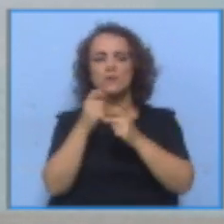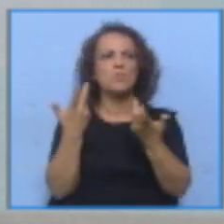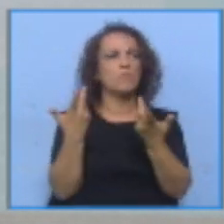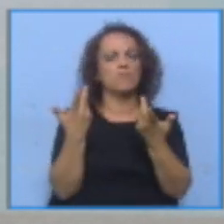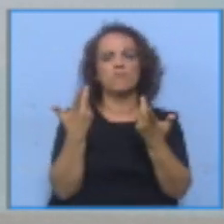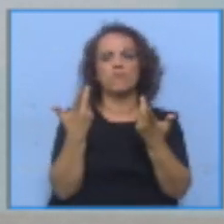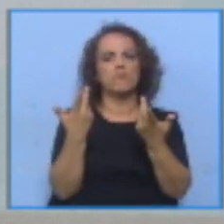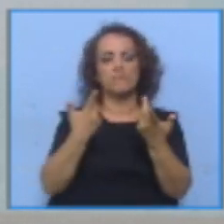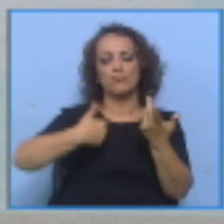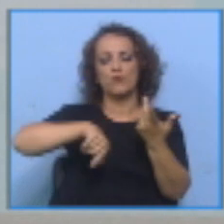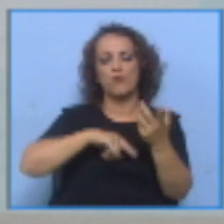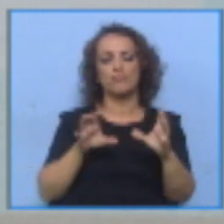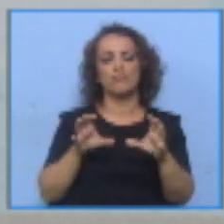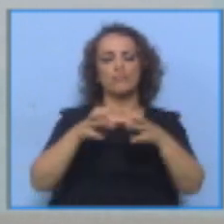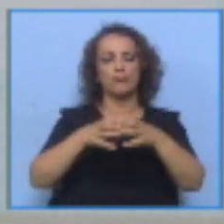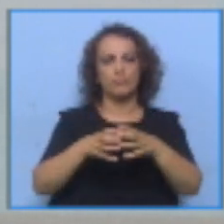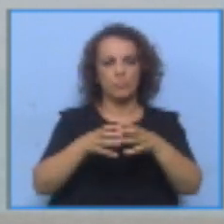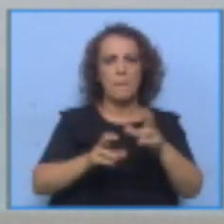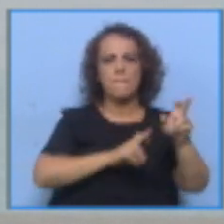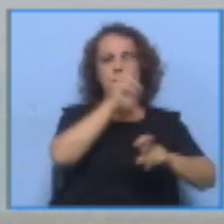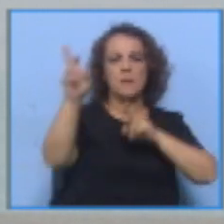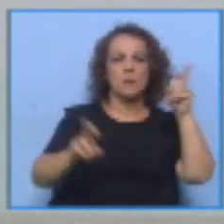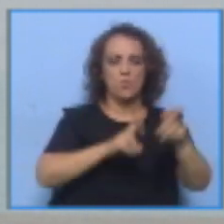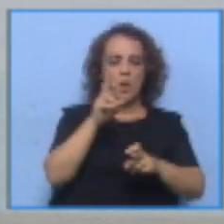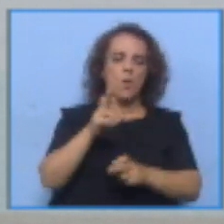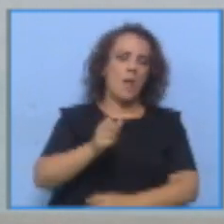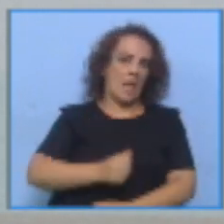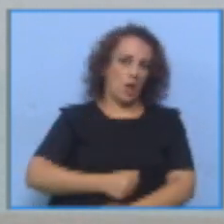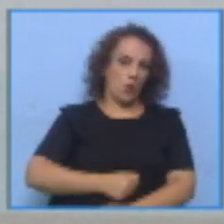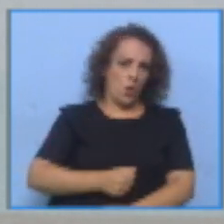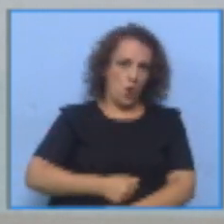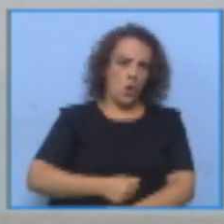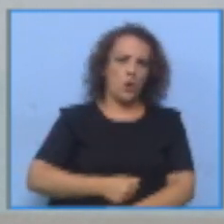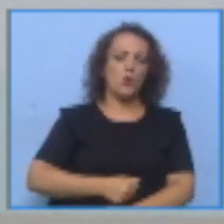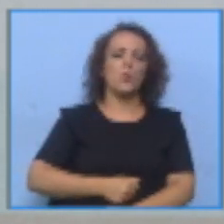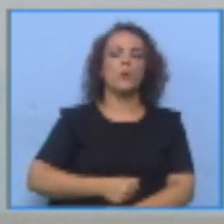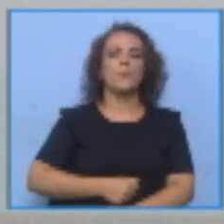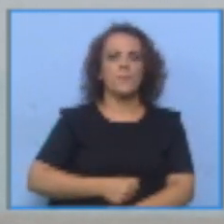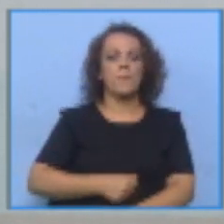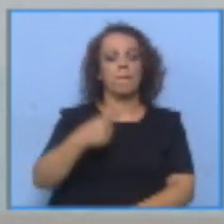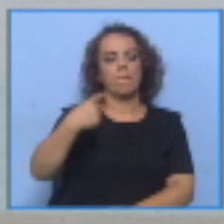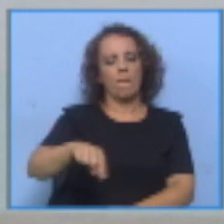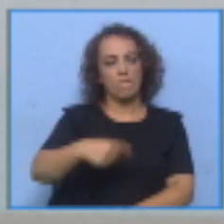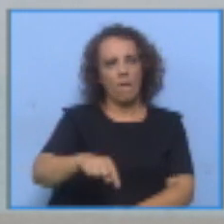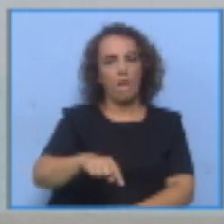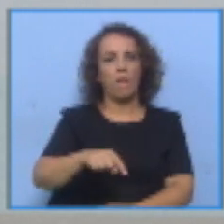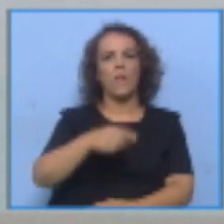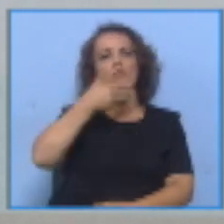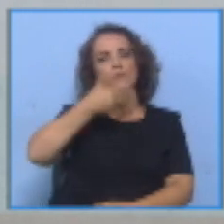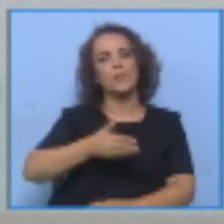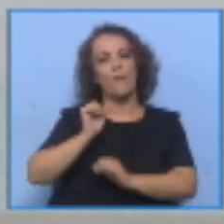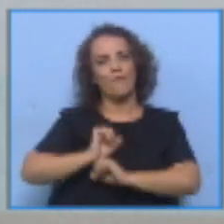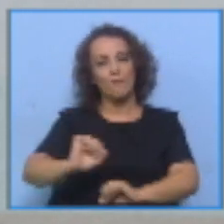nossos missionários ou missionários católicos que partilham a sua experiência, a